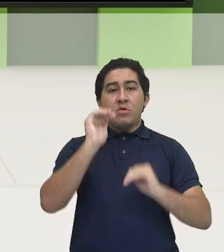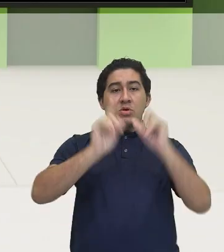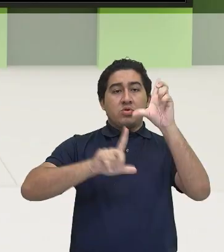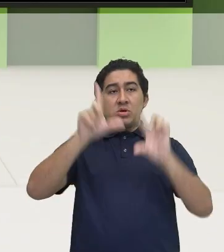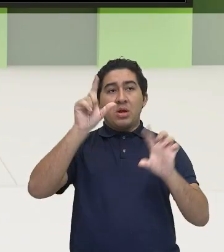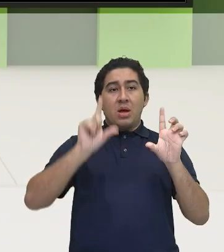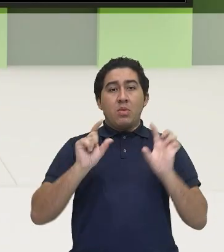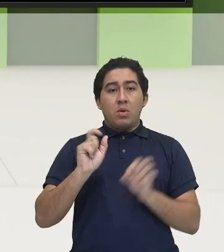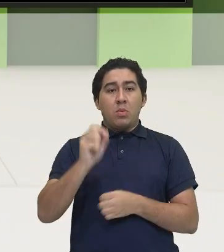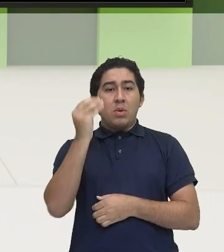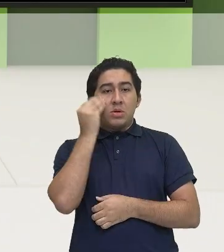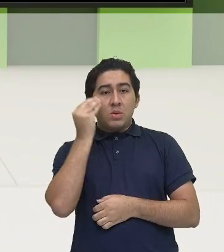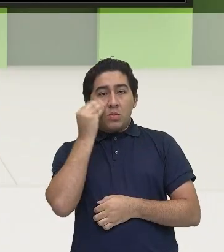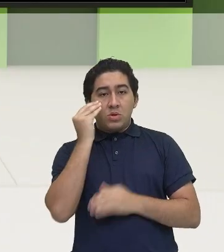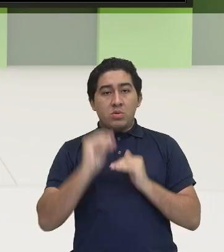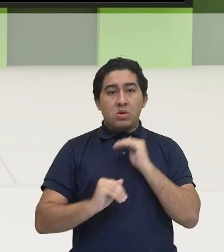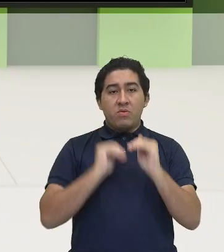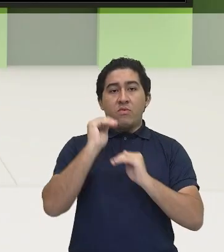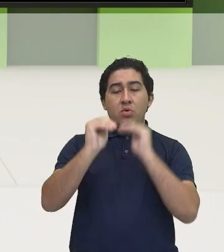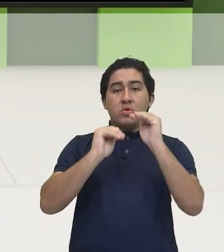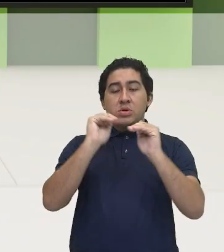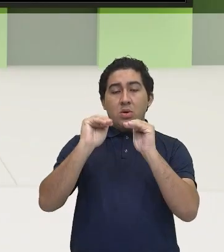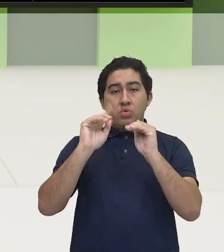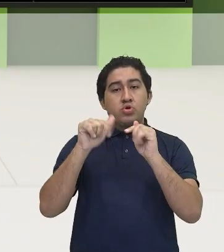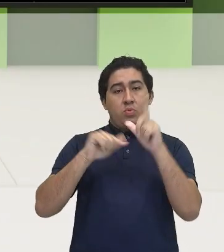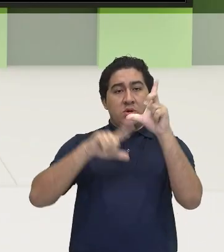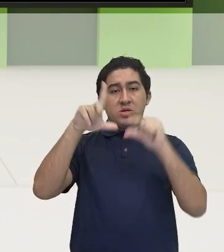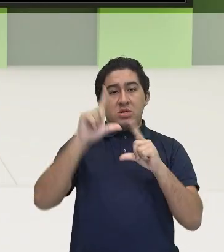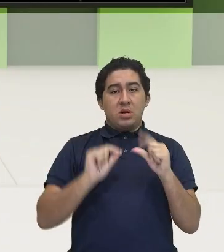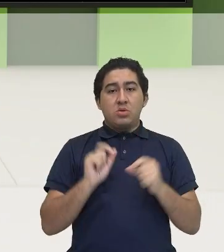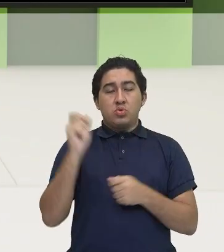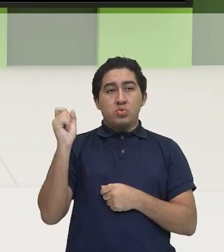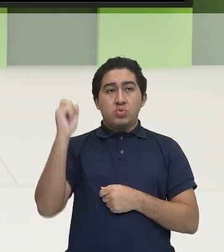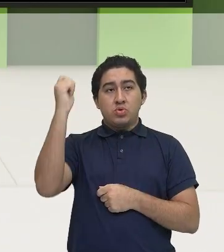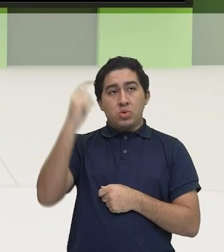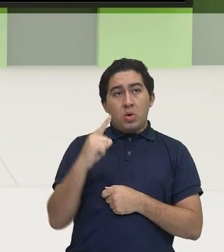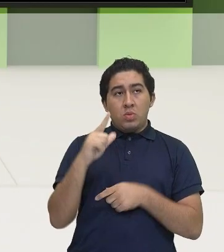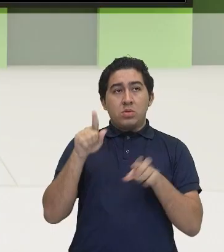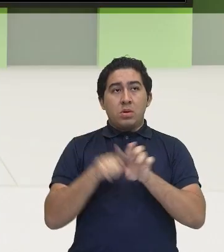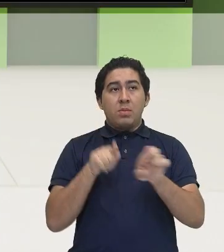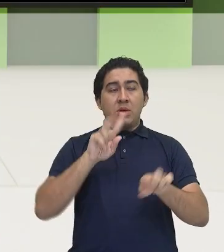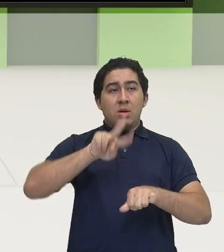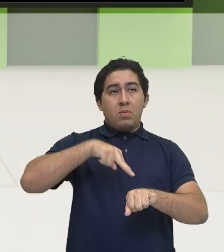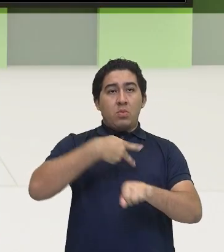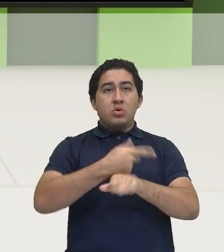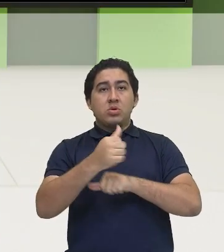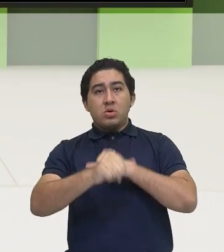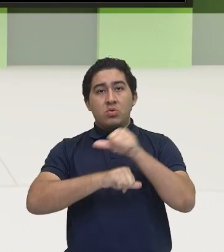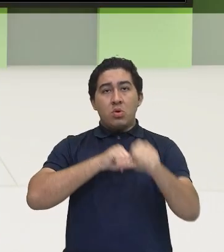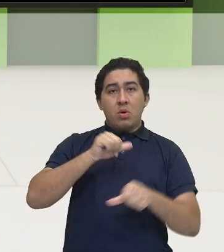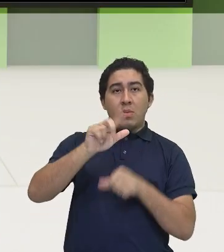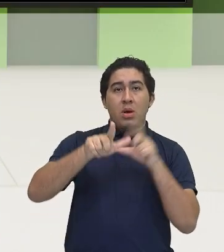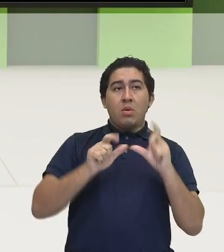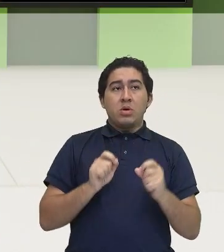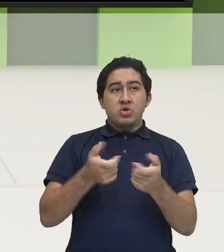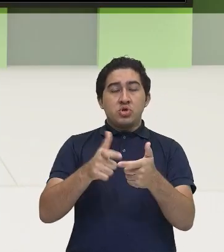uma simulação da evolução de uma estrela, como o Sol, que passa para uma fase de